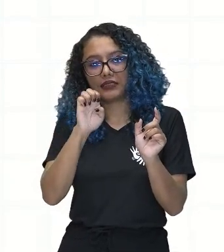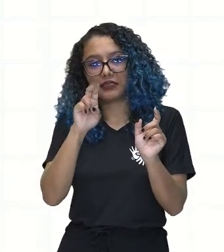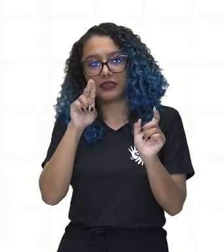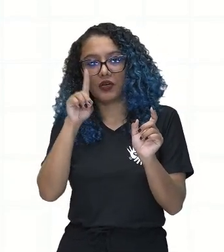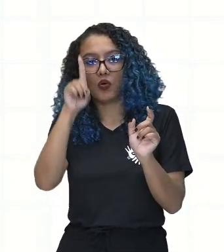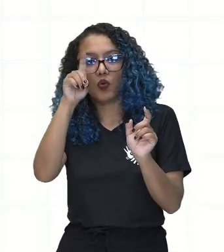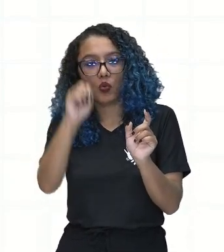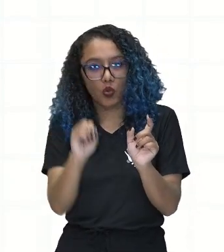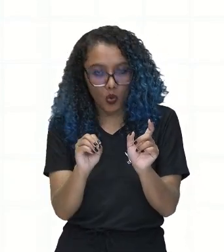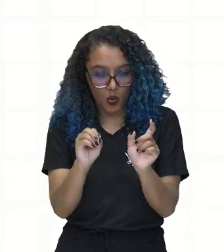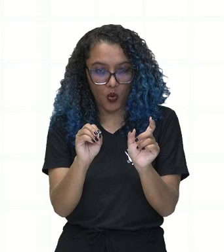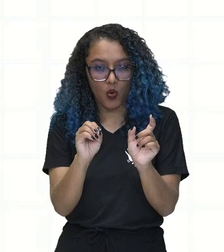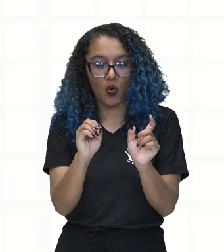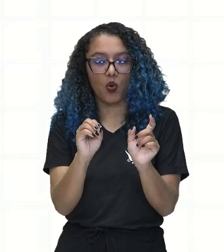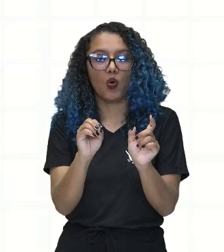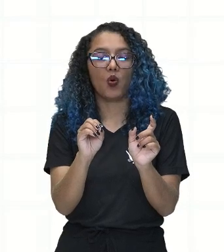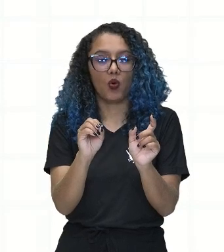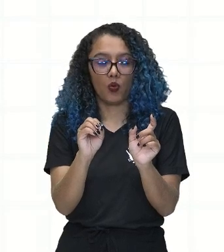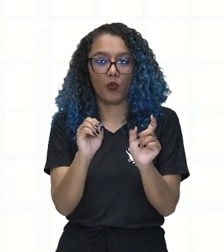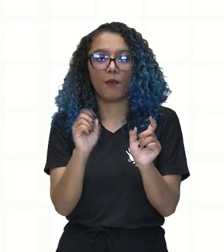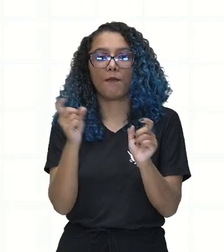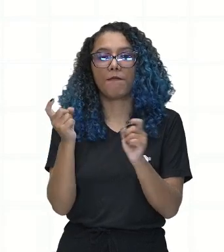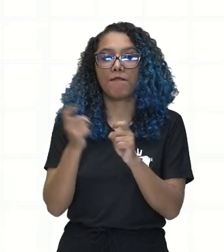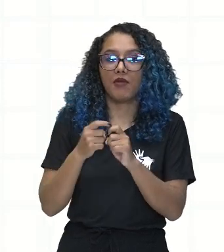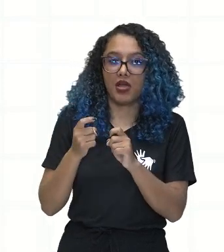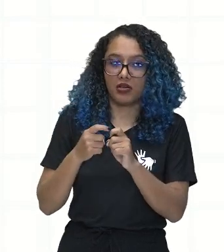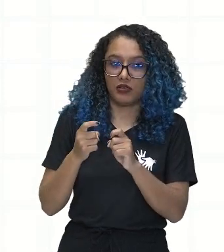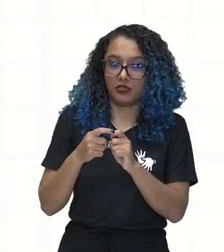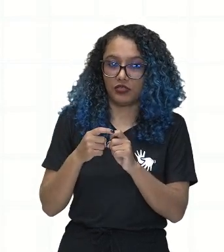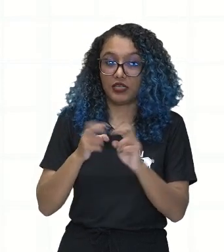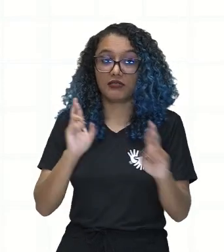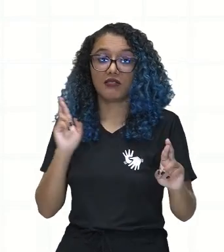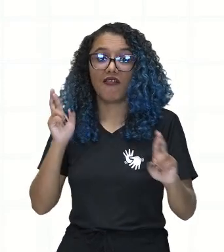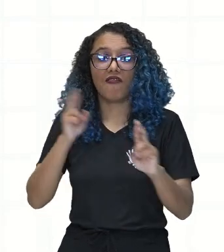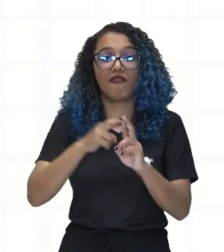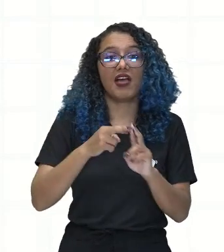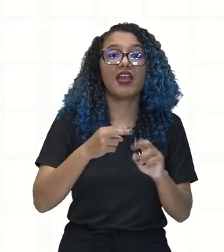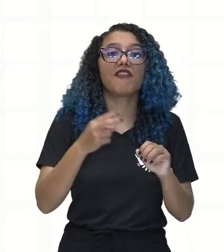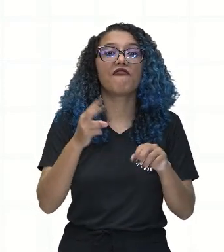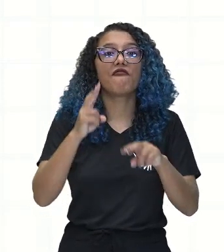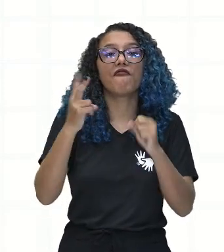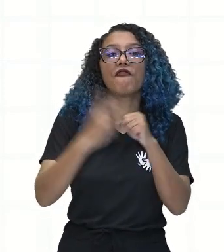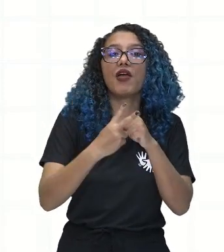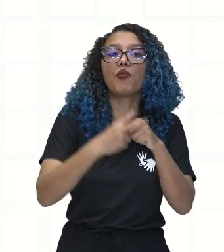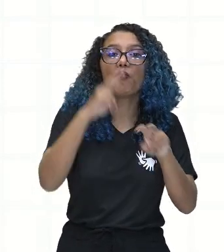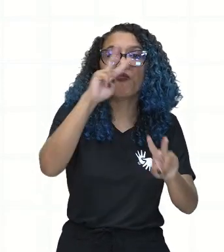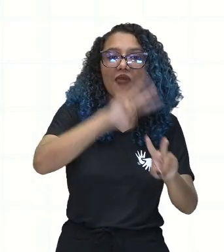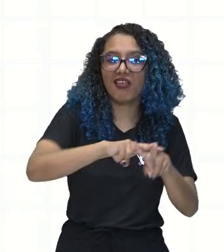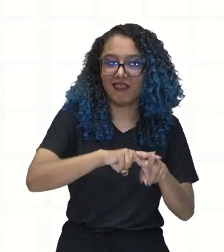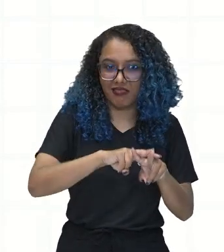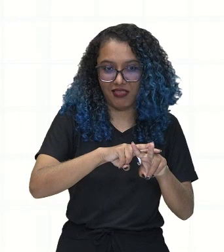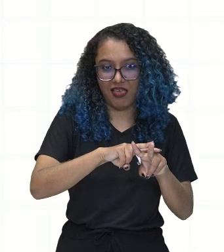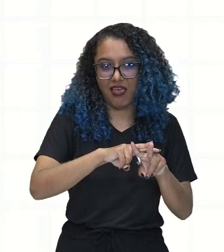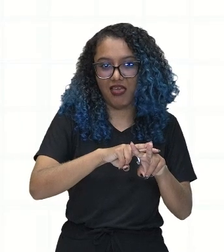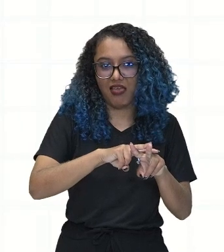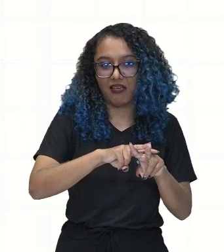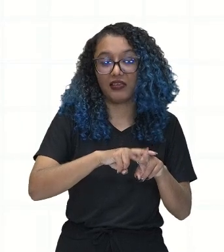pseuda. O pseudo está relacionado ao verbo. Pseudo está relacionado ao verbo, é um advérbio, ele não